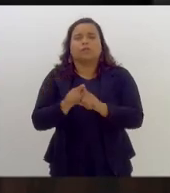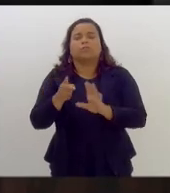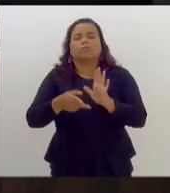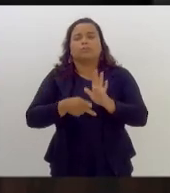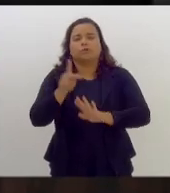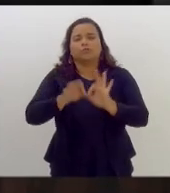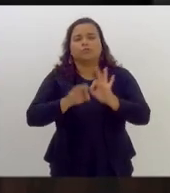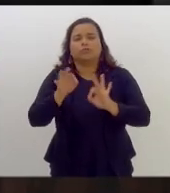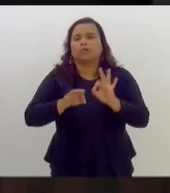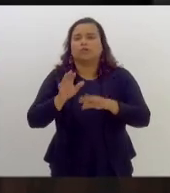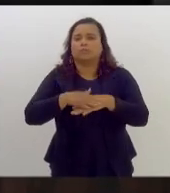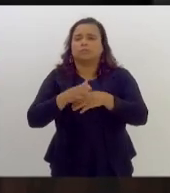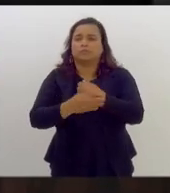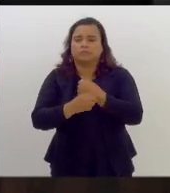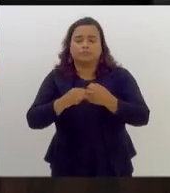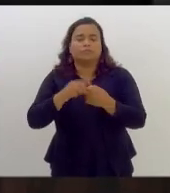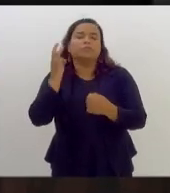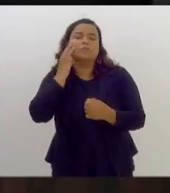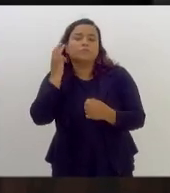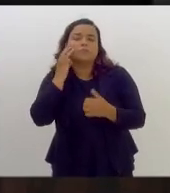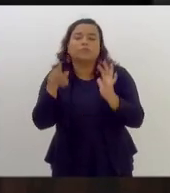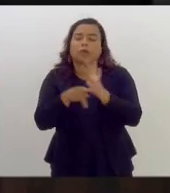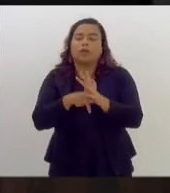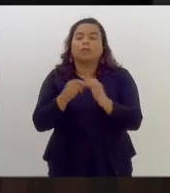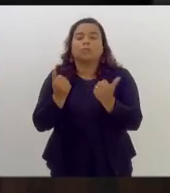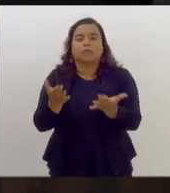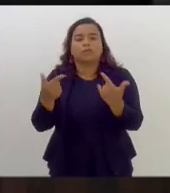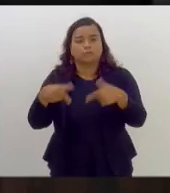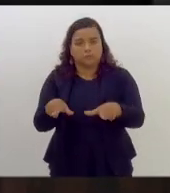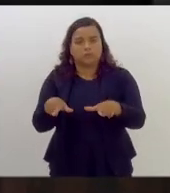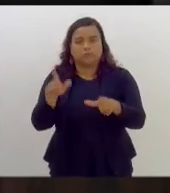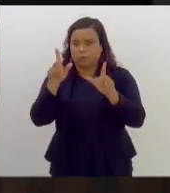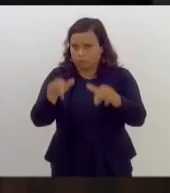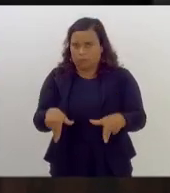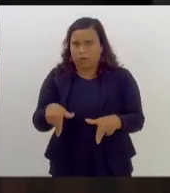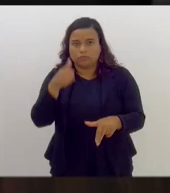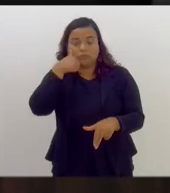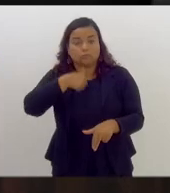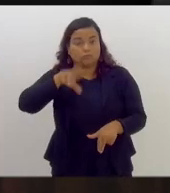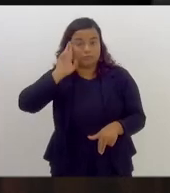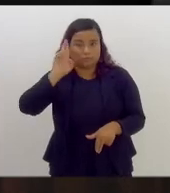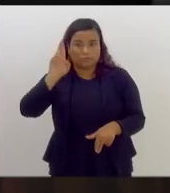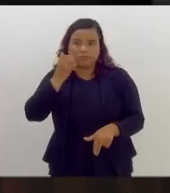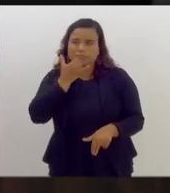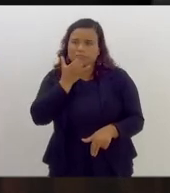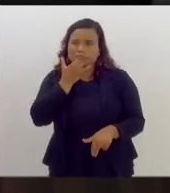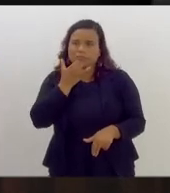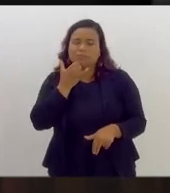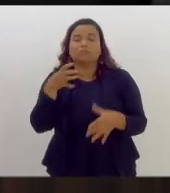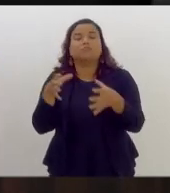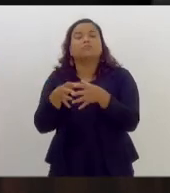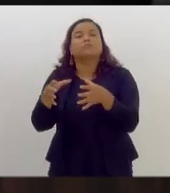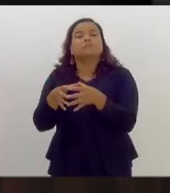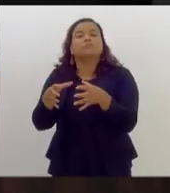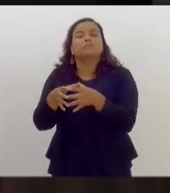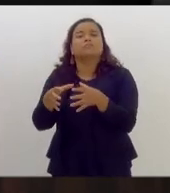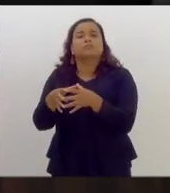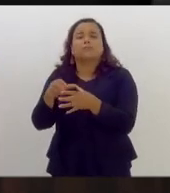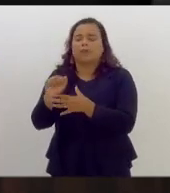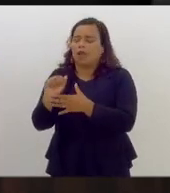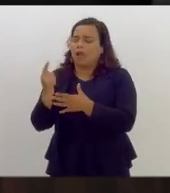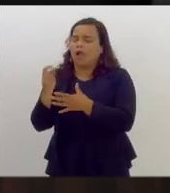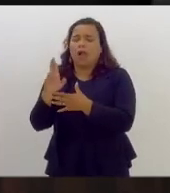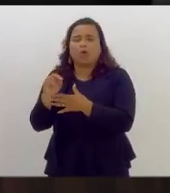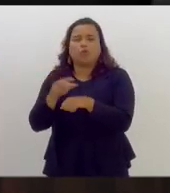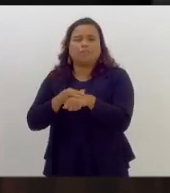do deputado Valdeque Carneiro, que concede o diploma Paul Singer à senhora, à Cooperativa Água Verde de Produtos